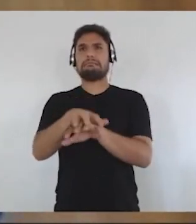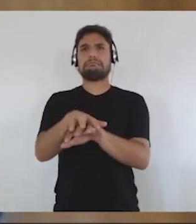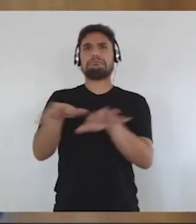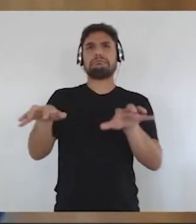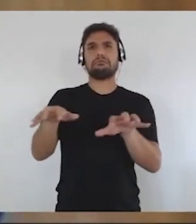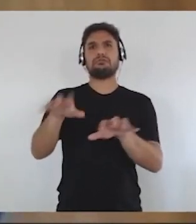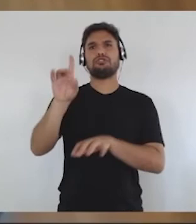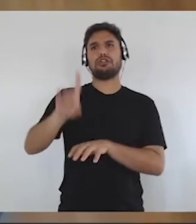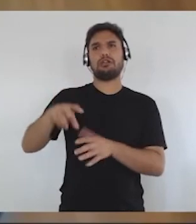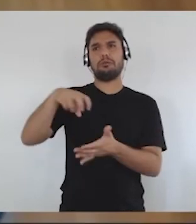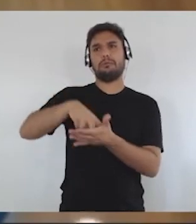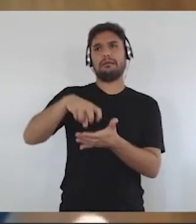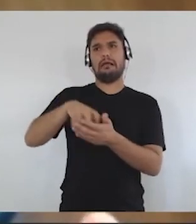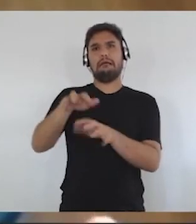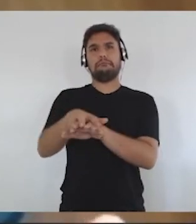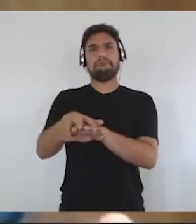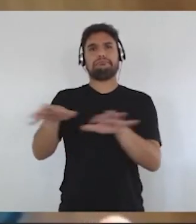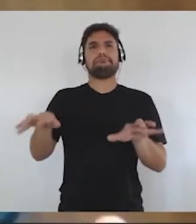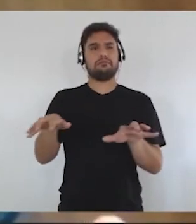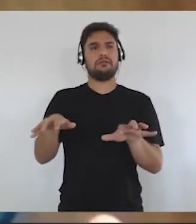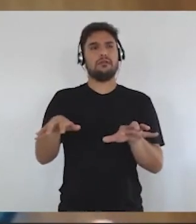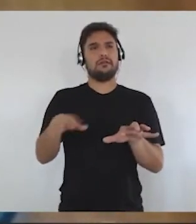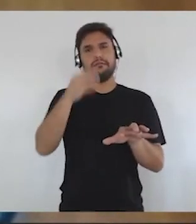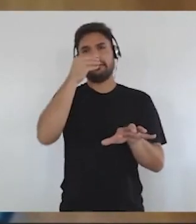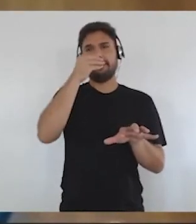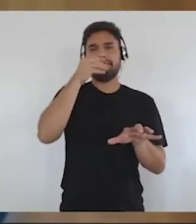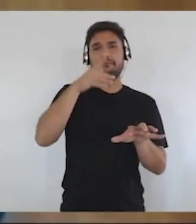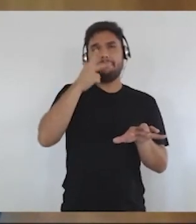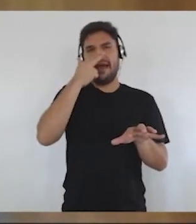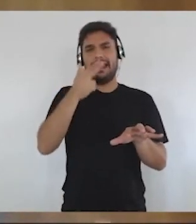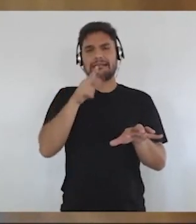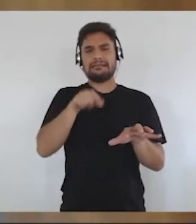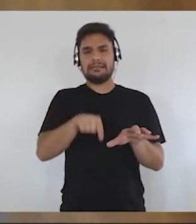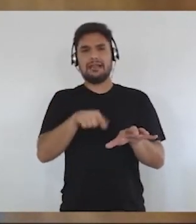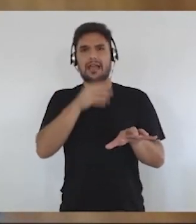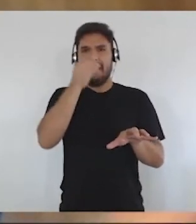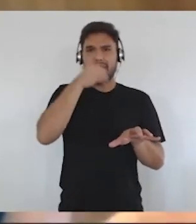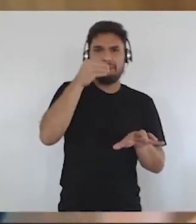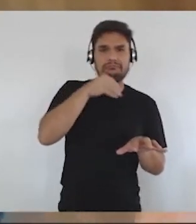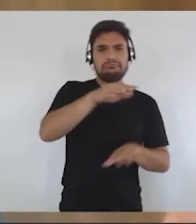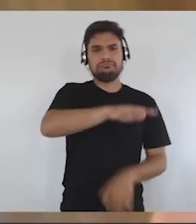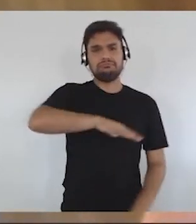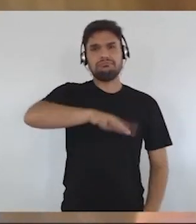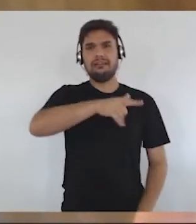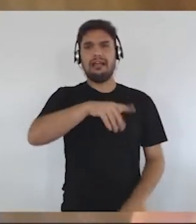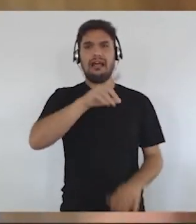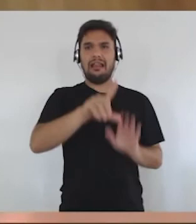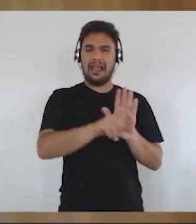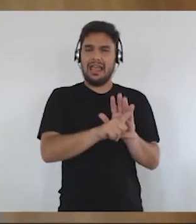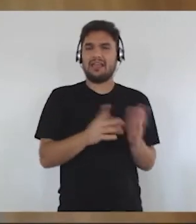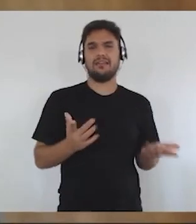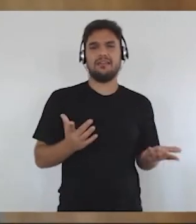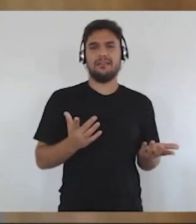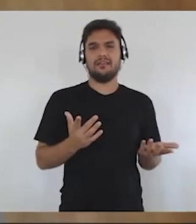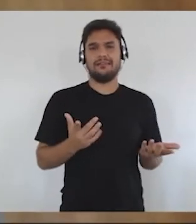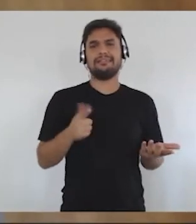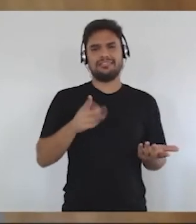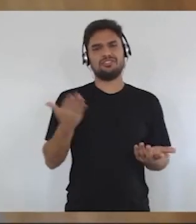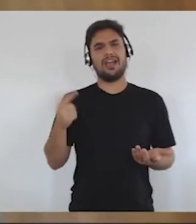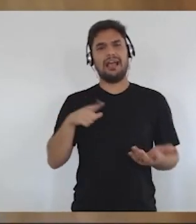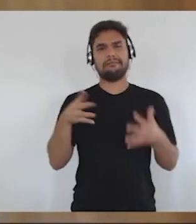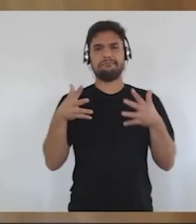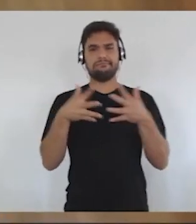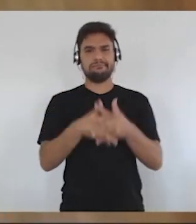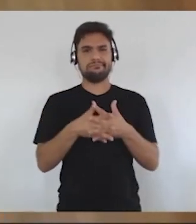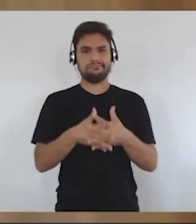direito penal, de intervenção mínima do direito penal, não seria capaz de fazer com que a previsão administrativa fosse suficiente? Havia esse conflito